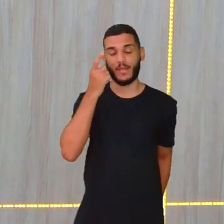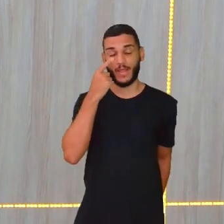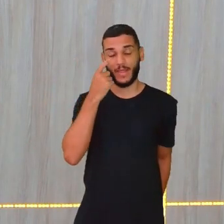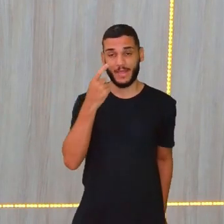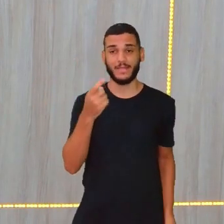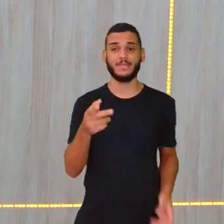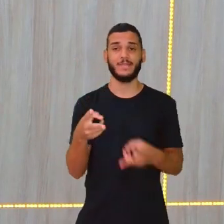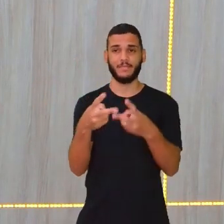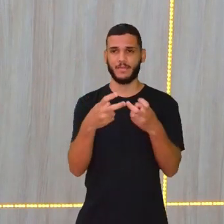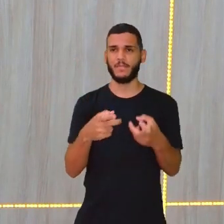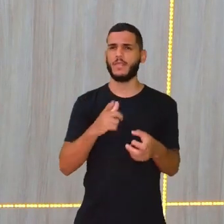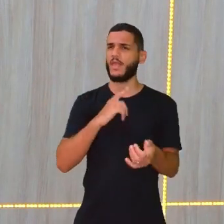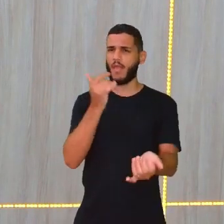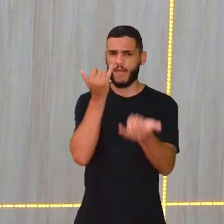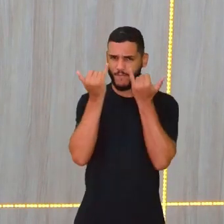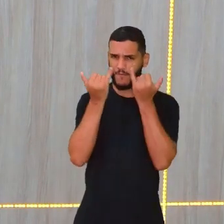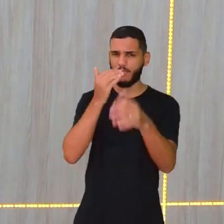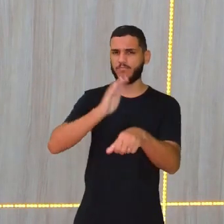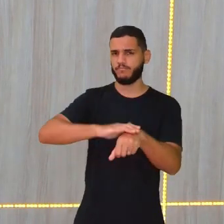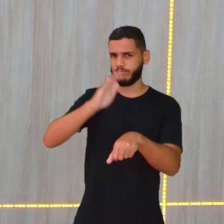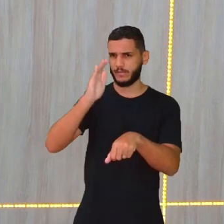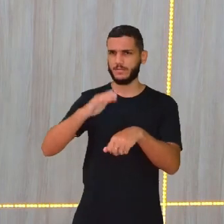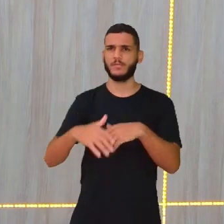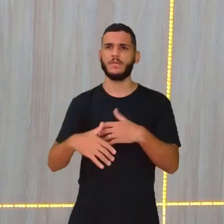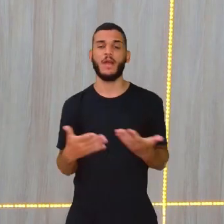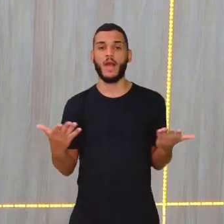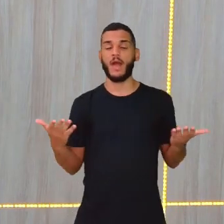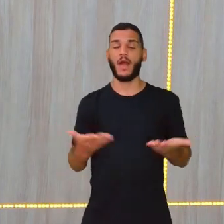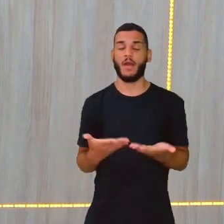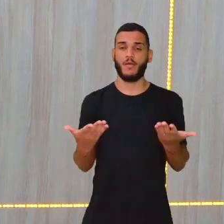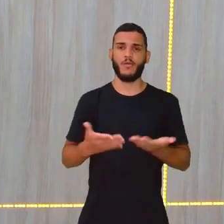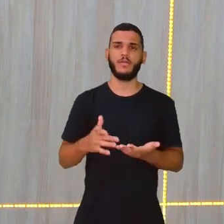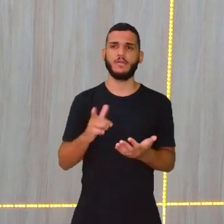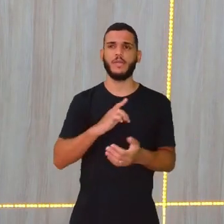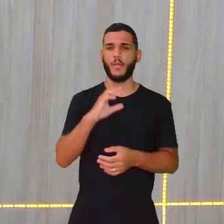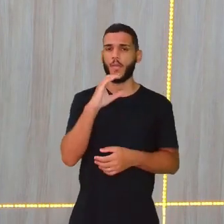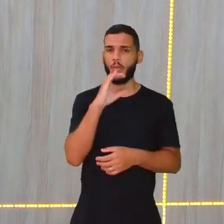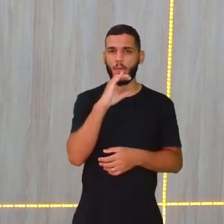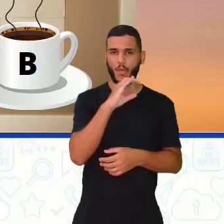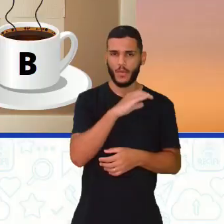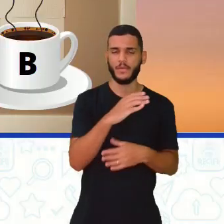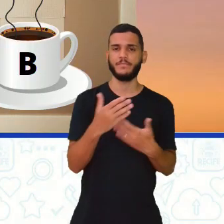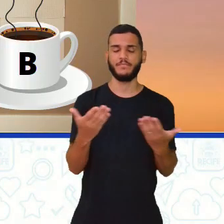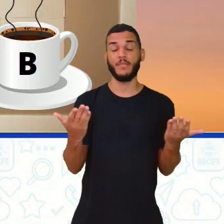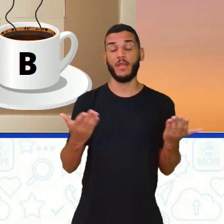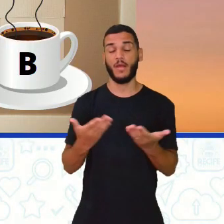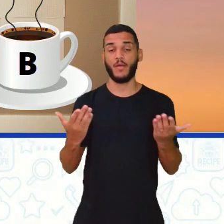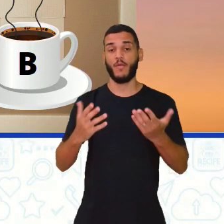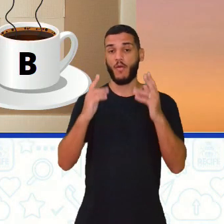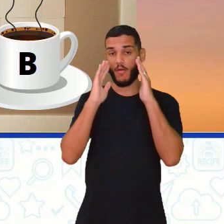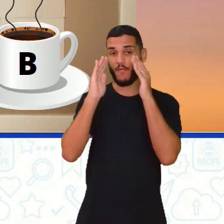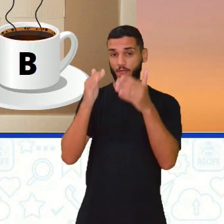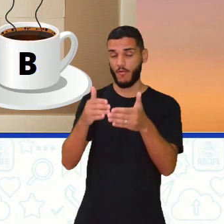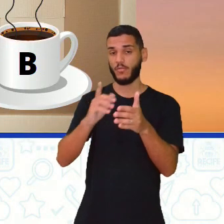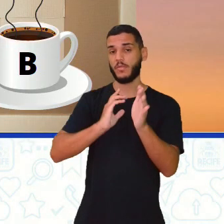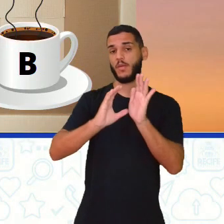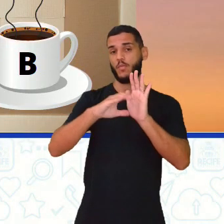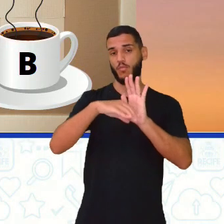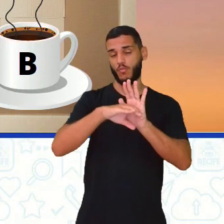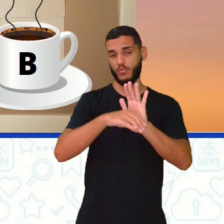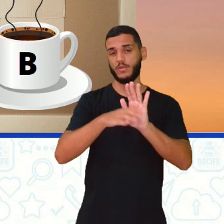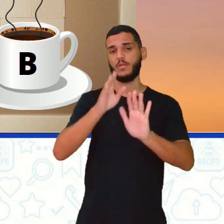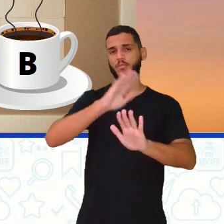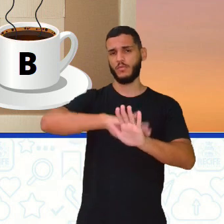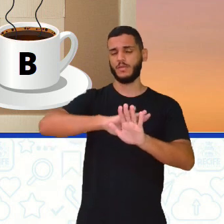mais informações aí. E agora é a questão do calor. E aí a gente vai ver primeiro o conceito de calor